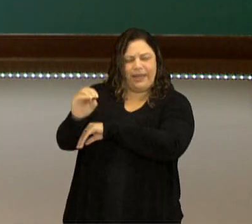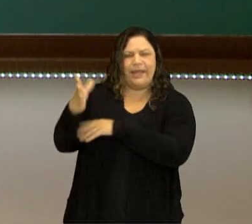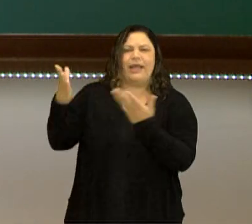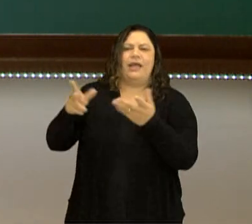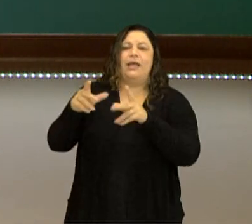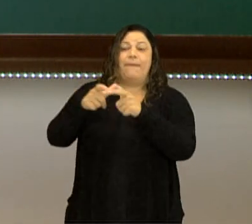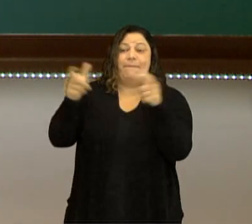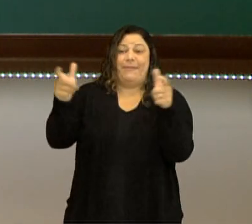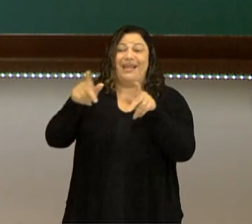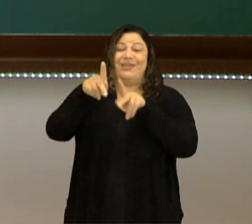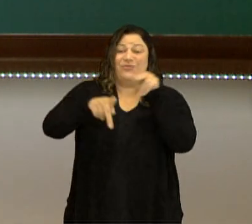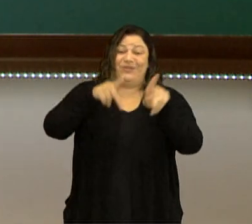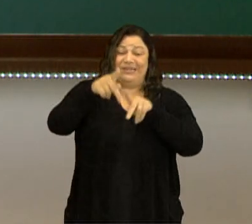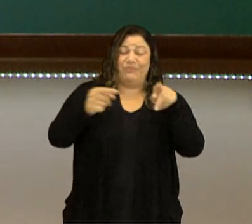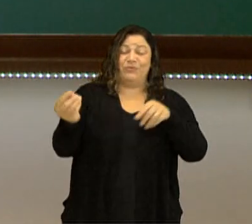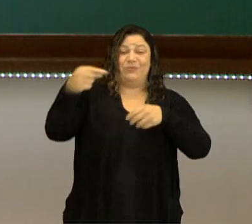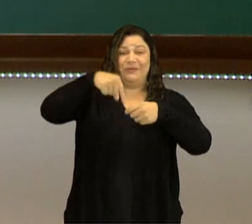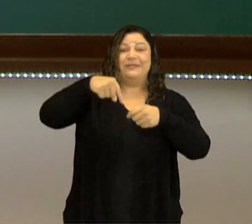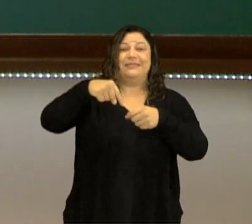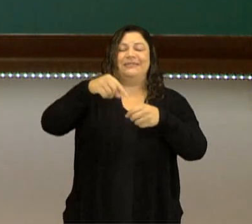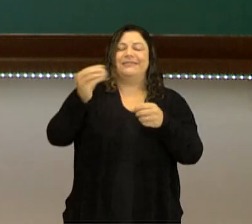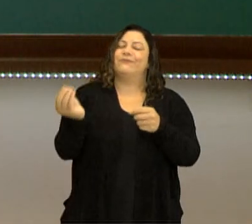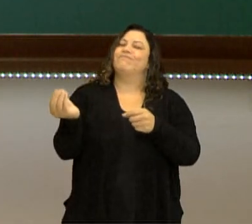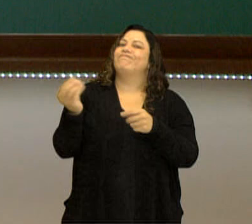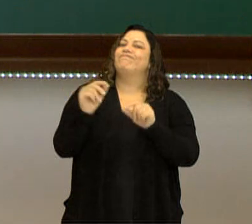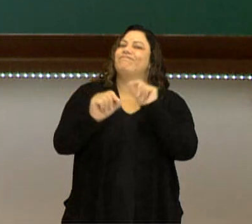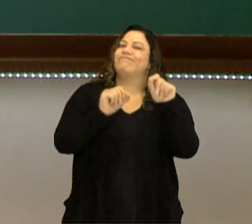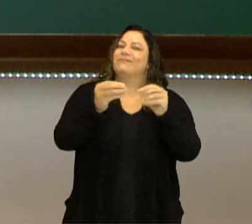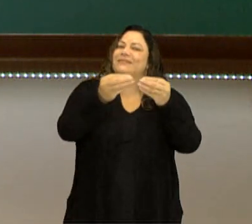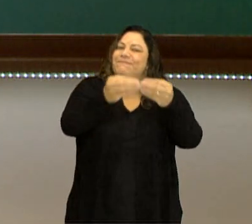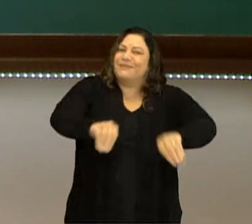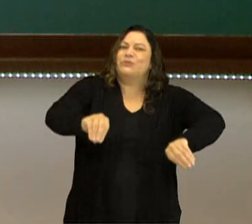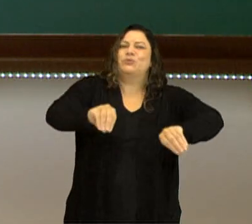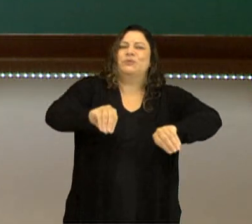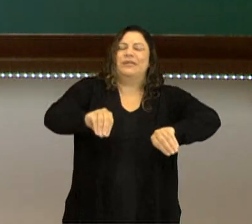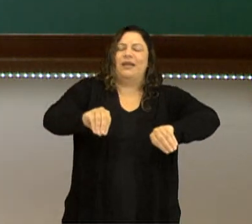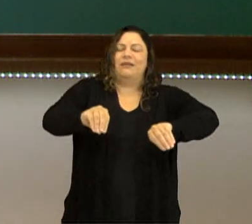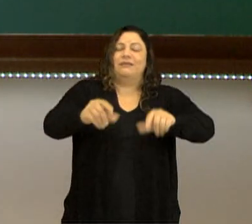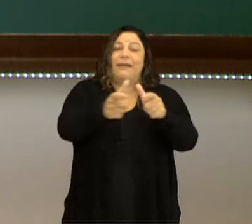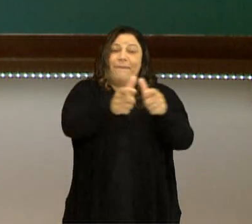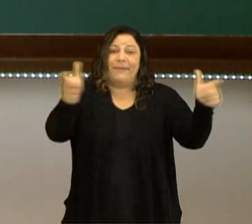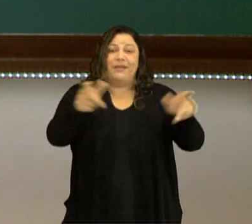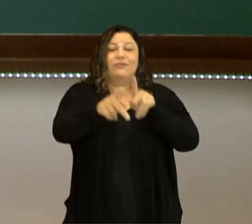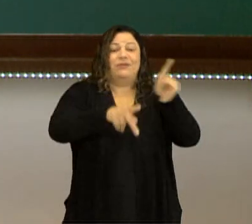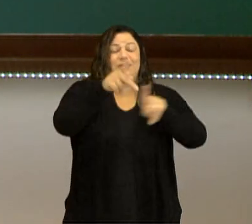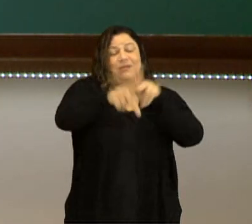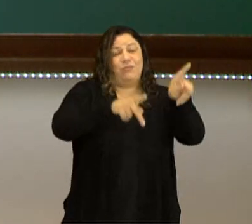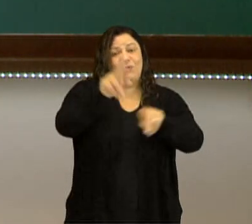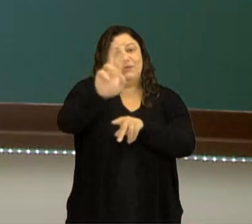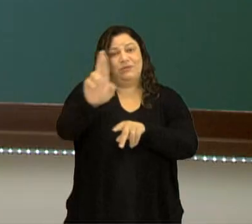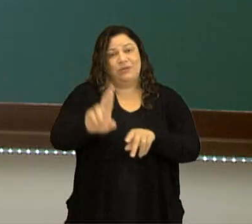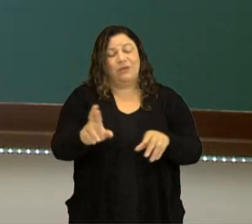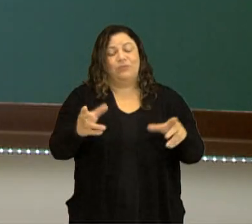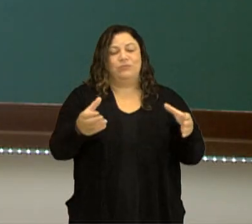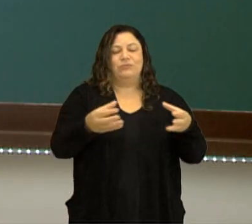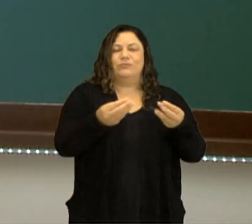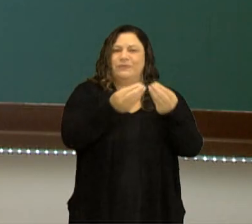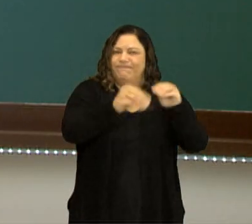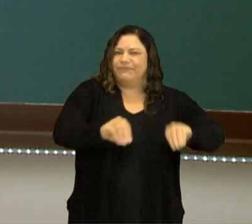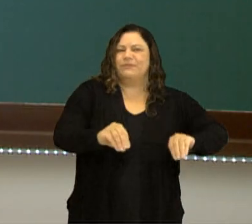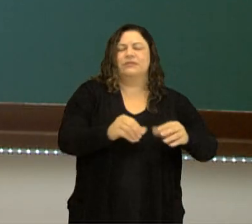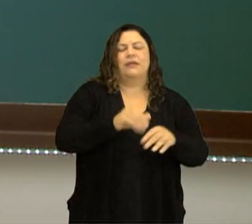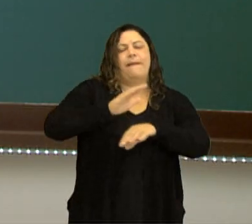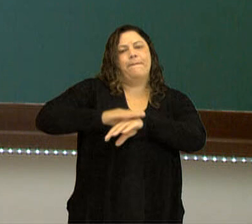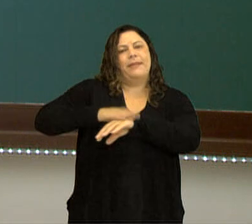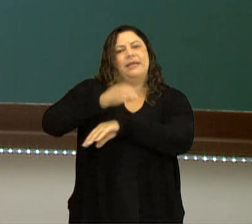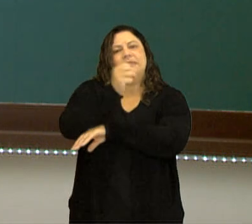população vivia em condições péssimas de vida. No campo, os camponeses, que chegavam a ser ali um pouco mais de